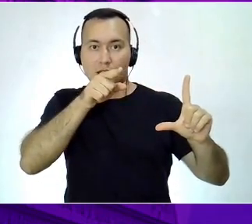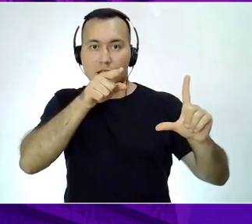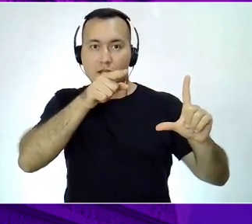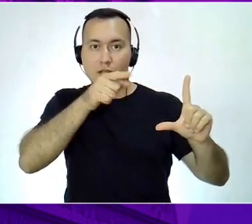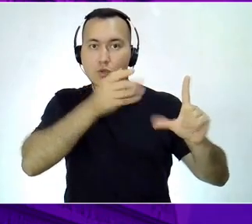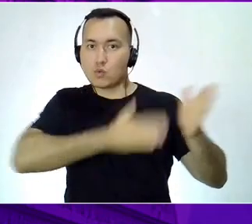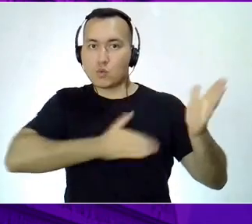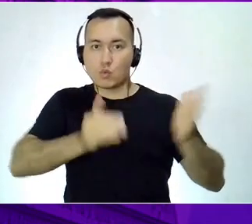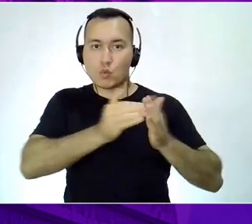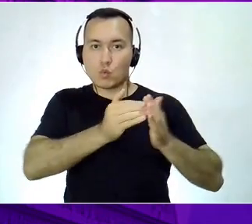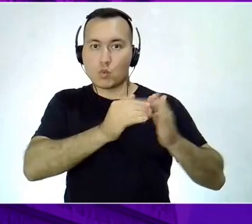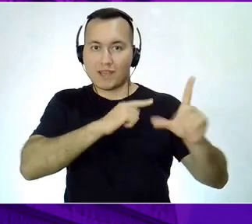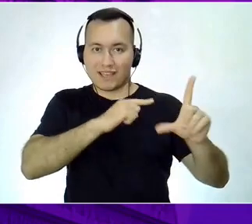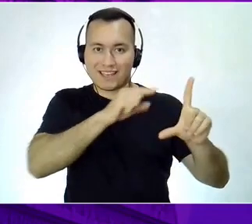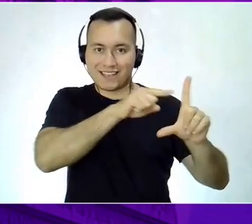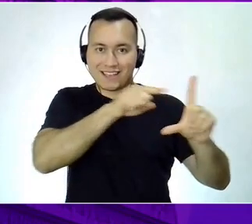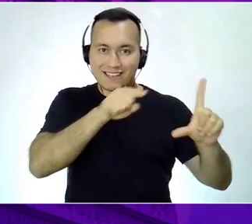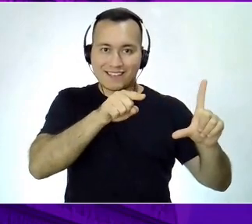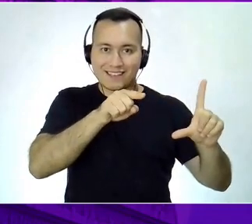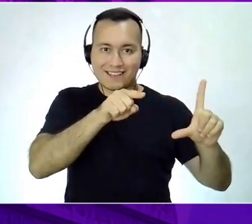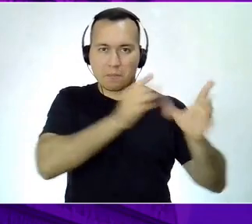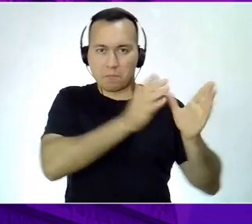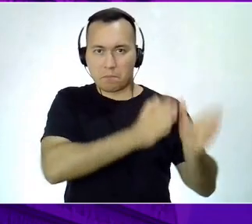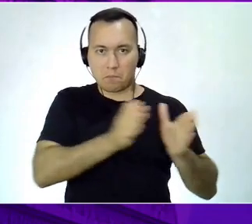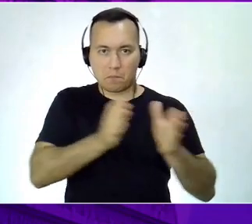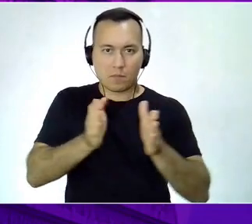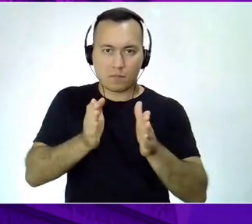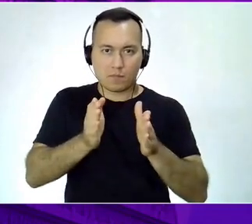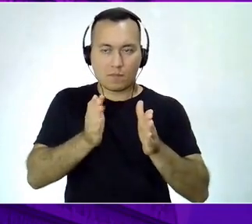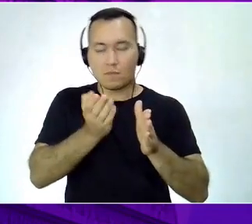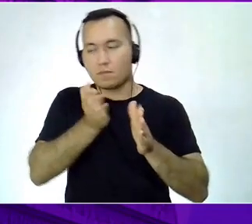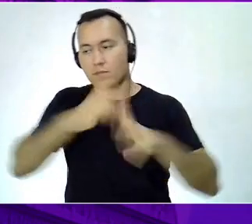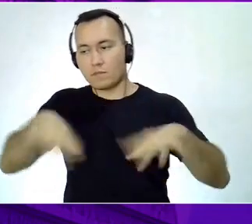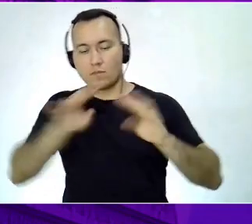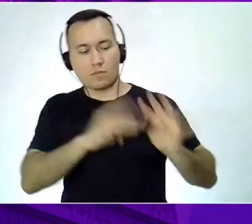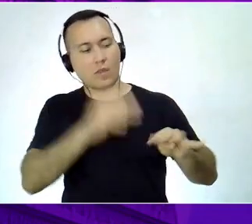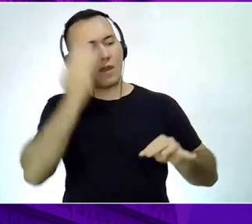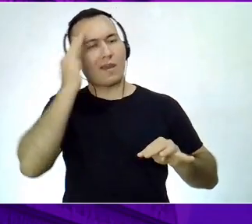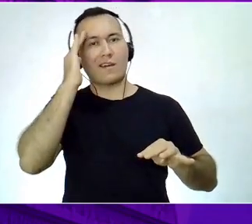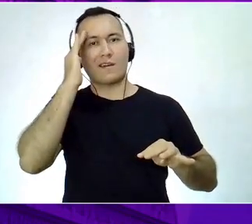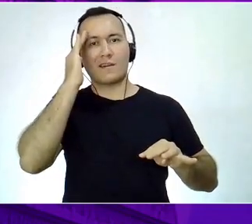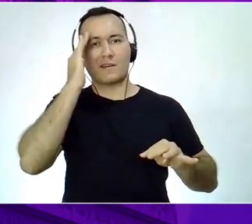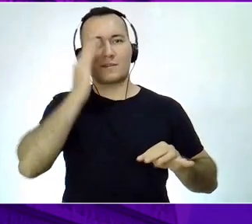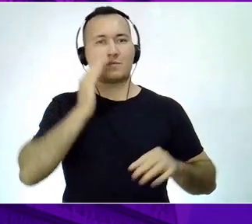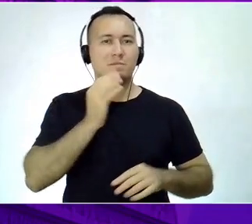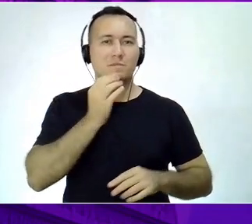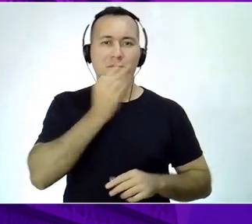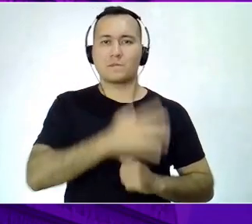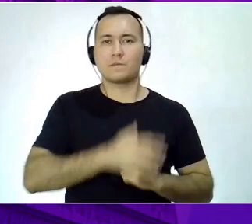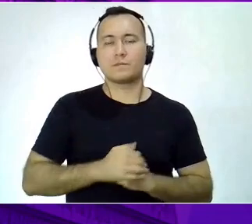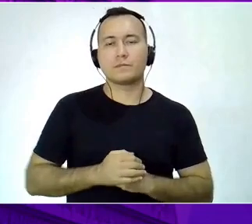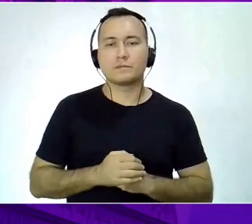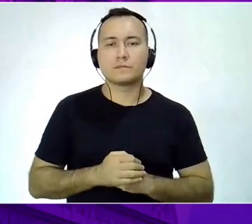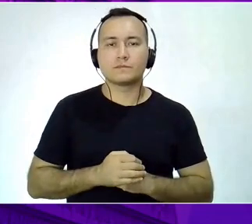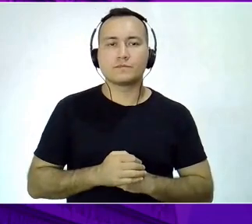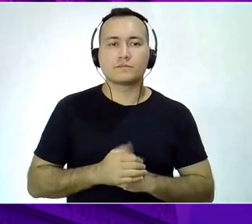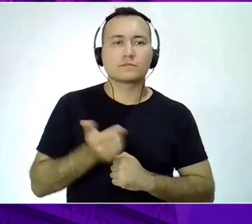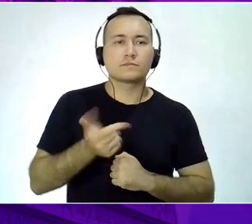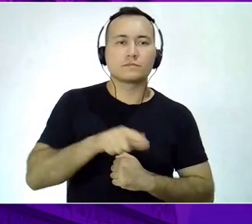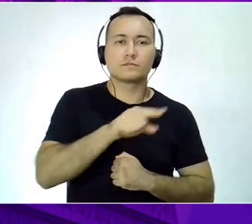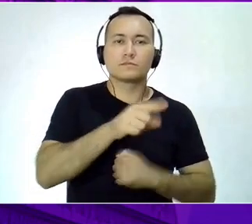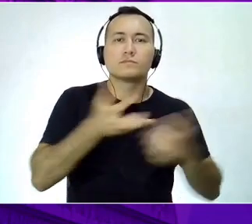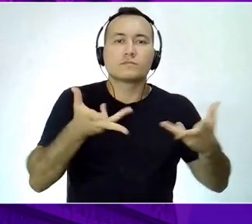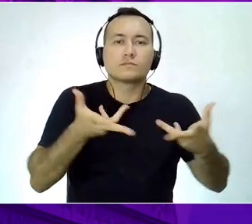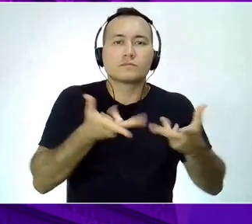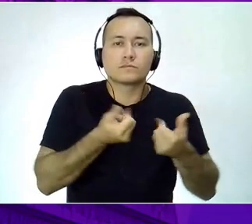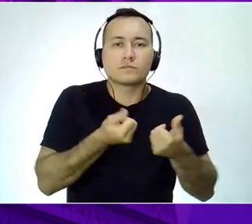mensagens dentro de uma mesma base de dados. Eu não tenho mais o problema da solução única. E a qualidade, ela vai ser medida pela eficiência